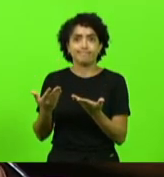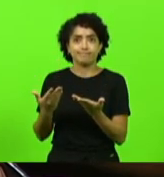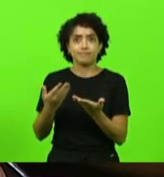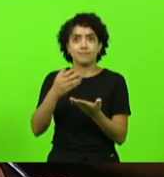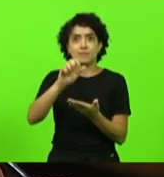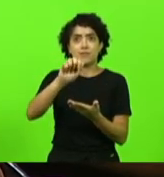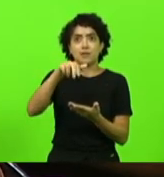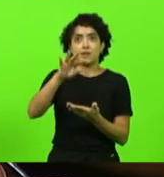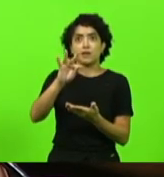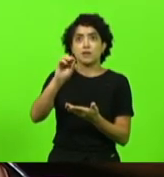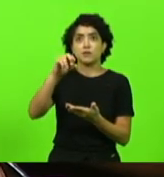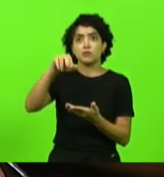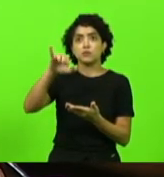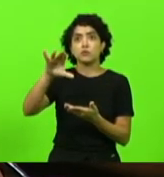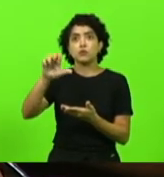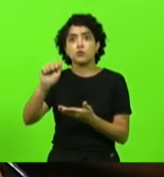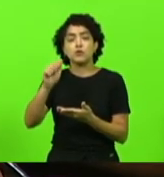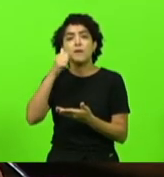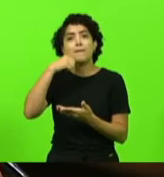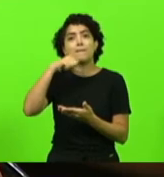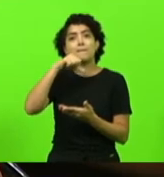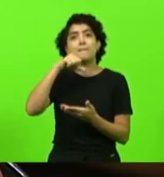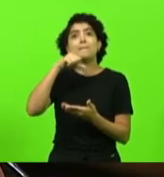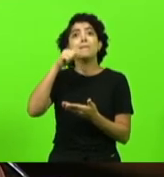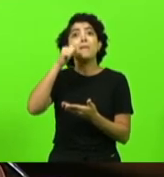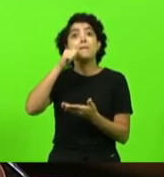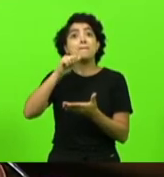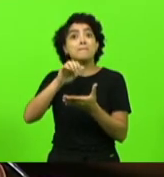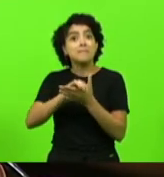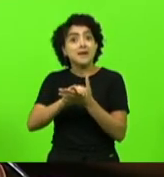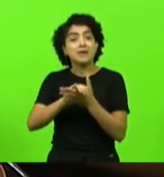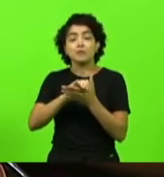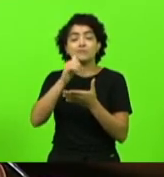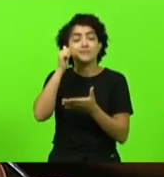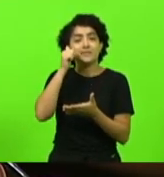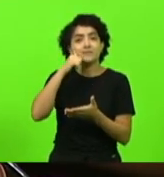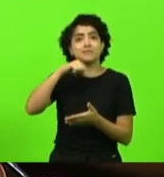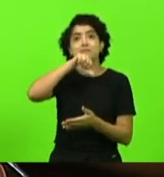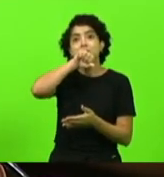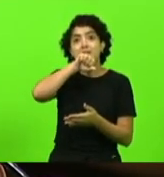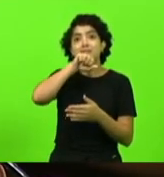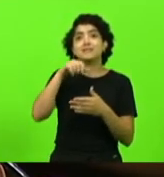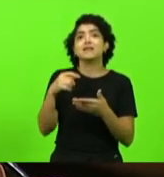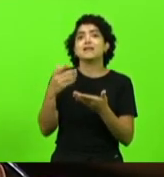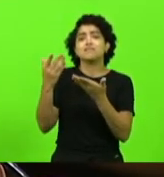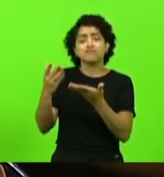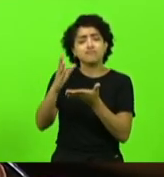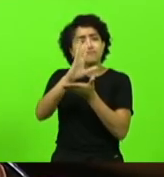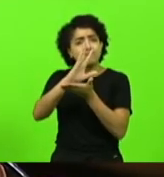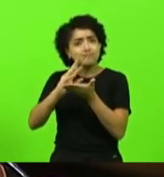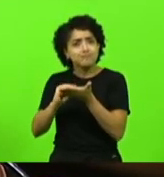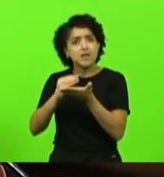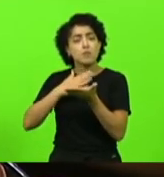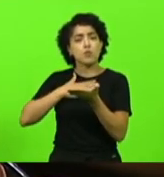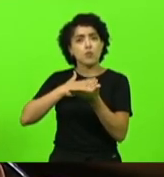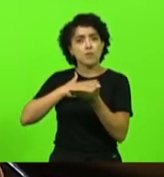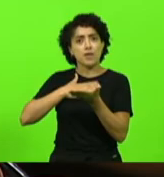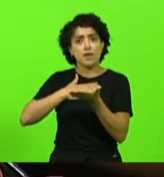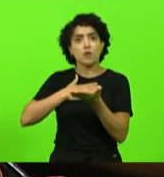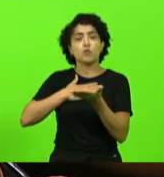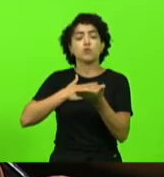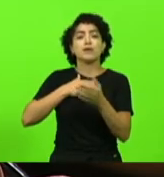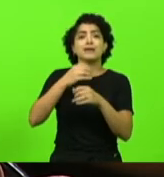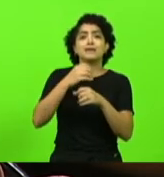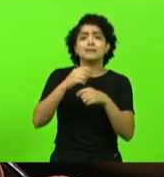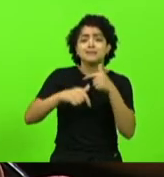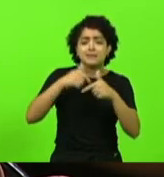Antônia Cavalieri, minha mãe, foi, sem dúvida, meu grande exemplo, uma mulher que trabalhava 13, 14